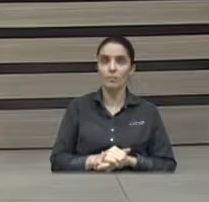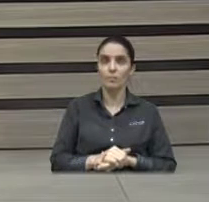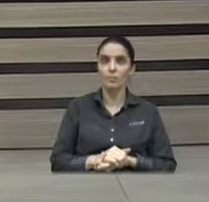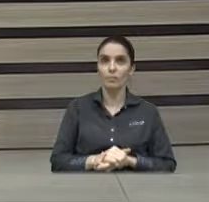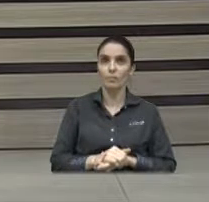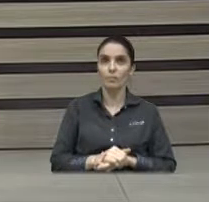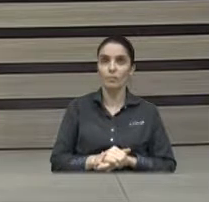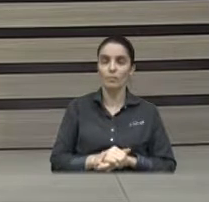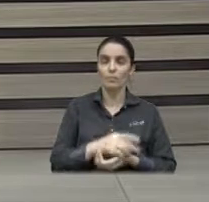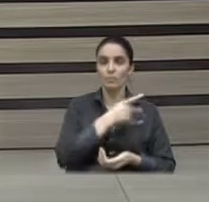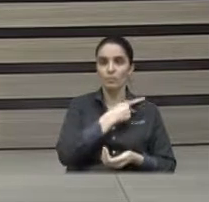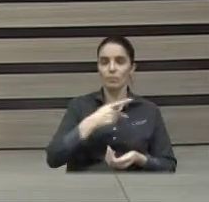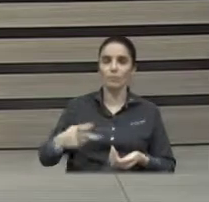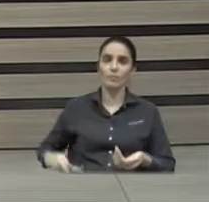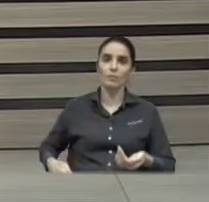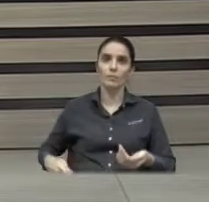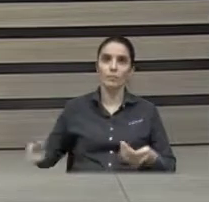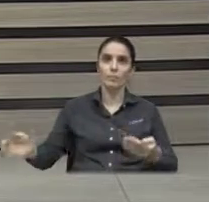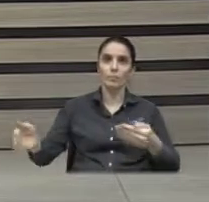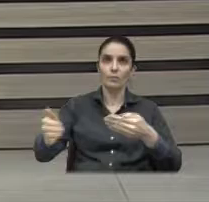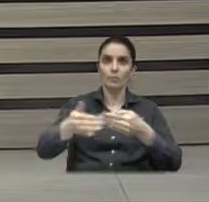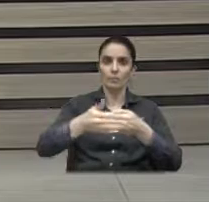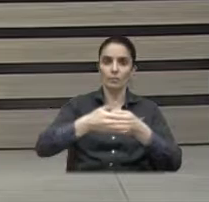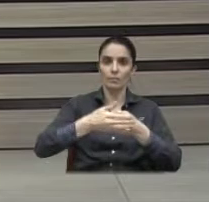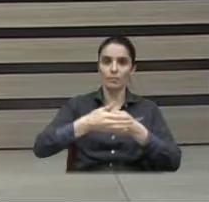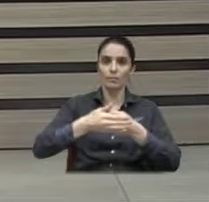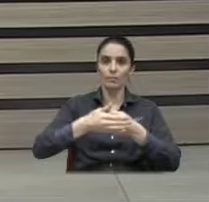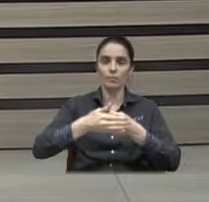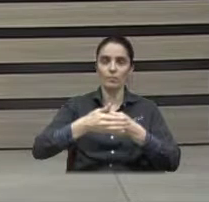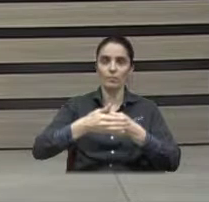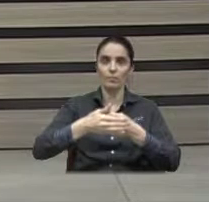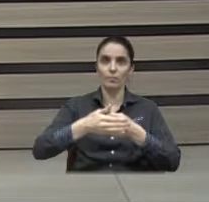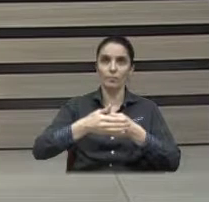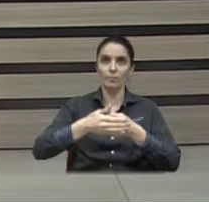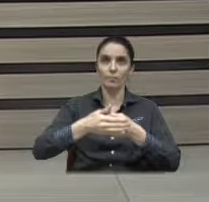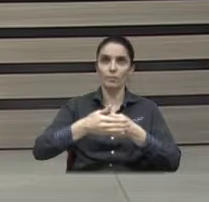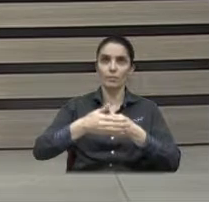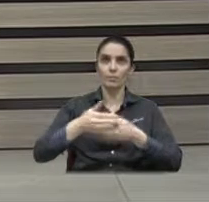A presidência encerra a presente sessão.